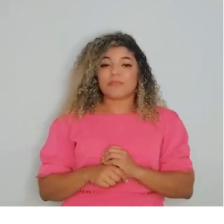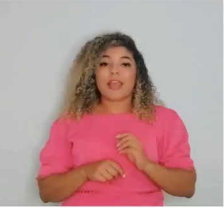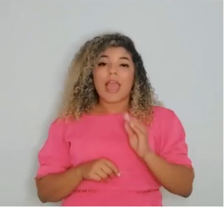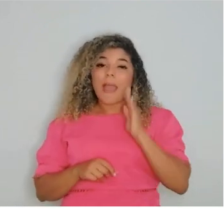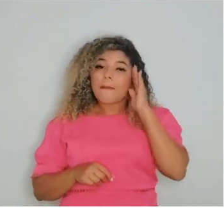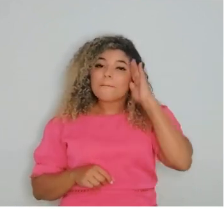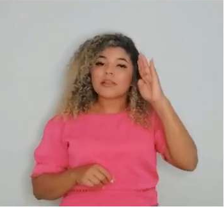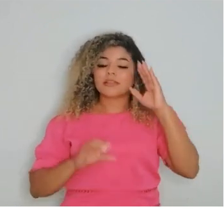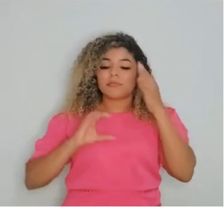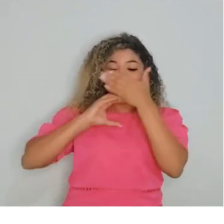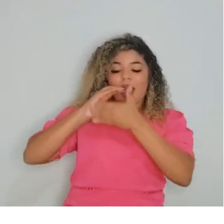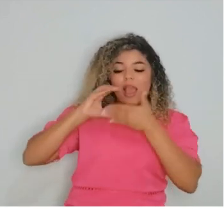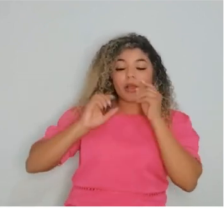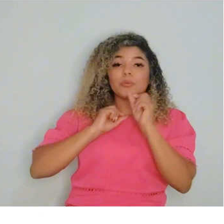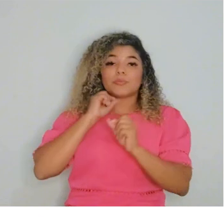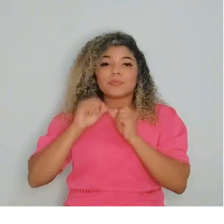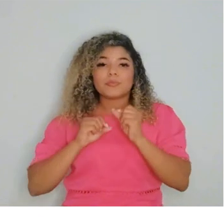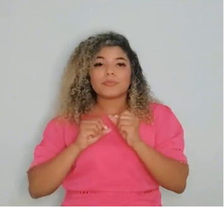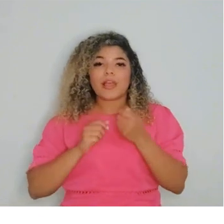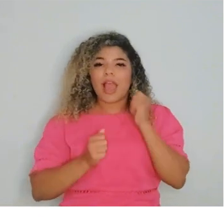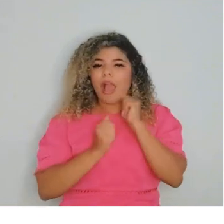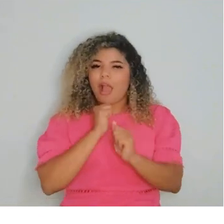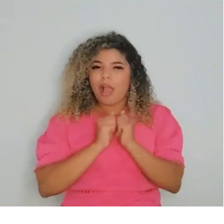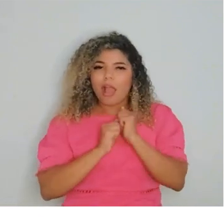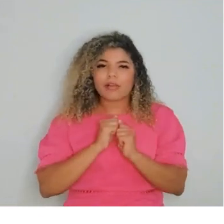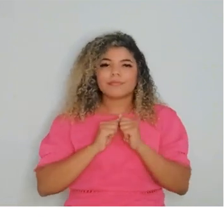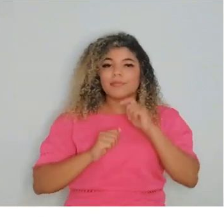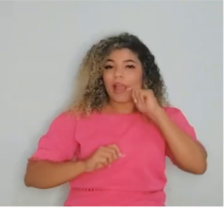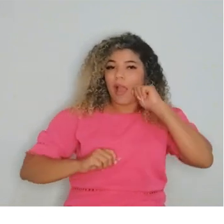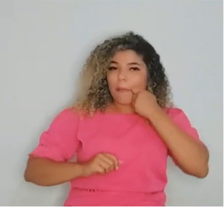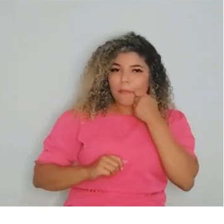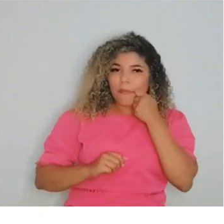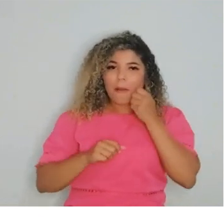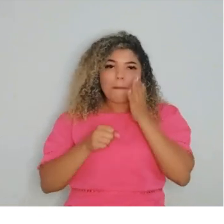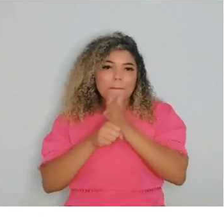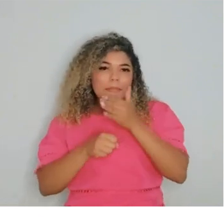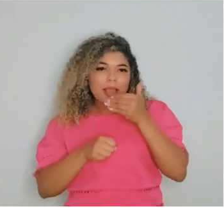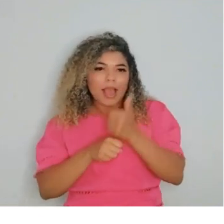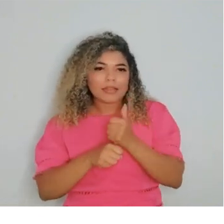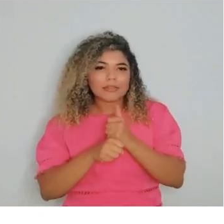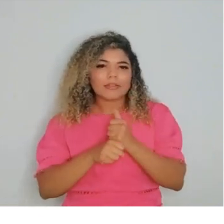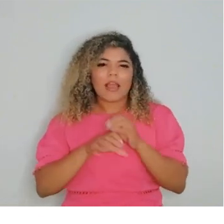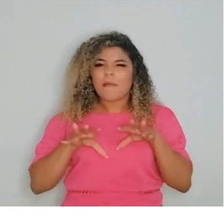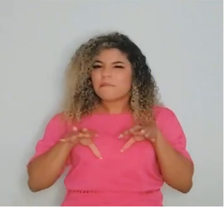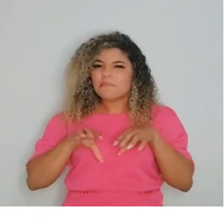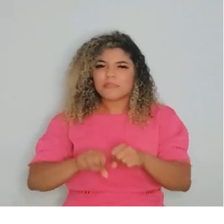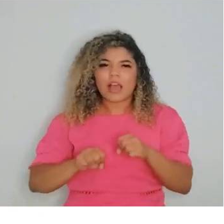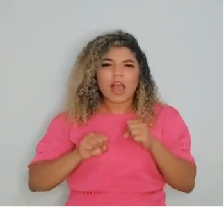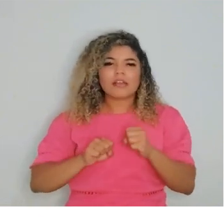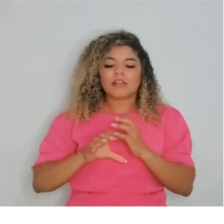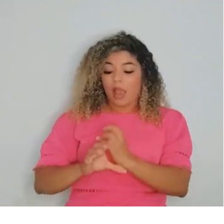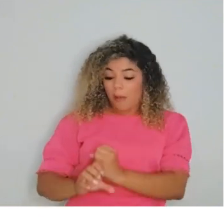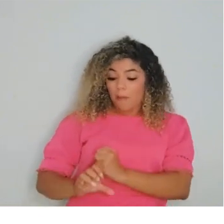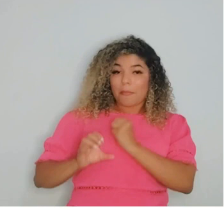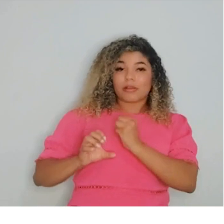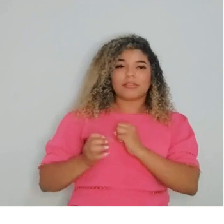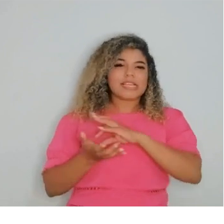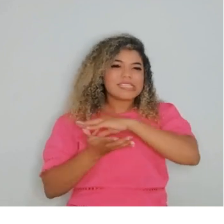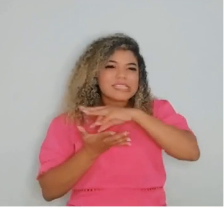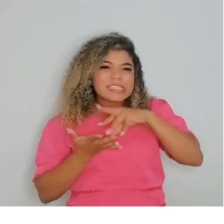As principais fontes de carboidratos são arroz, pão, batata, massa,